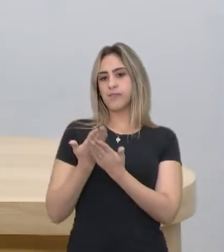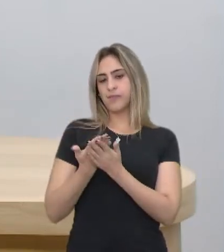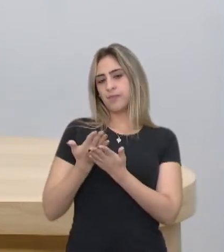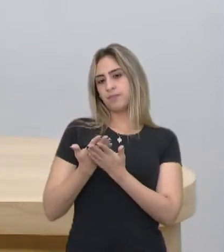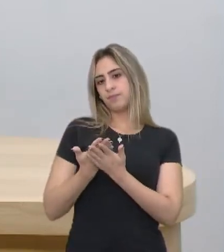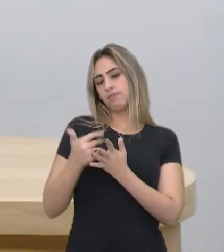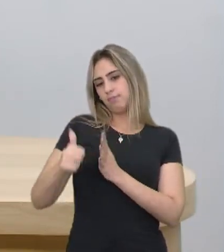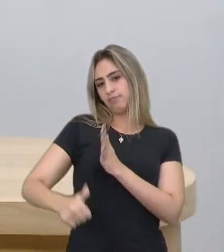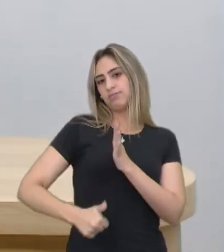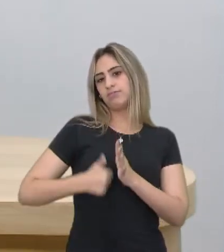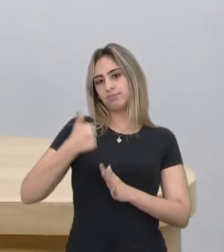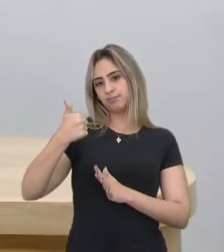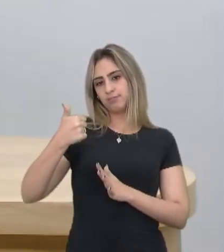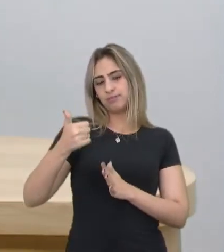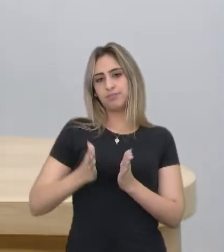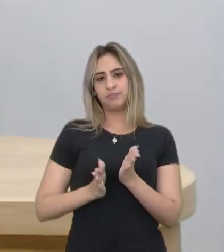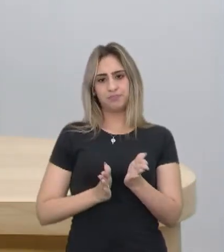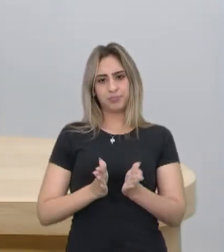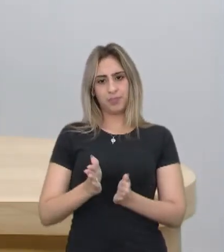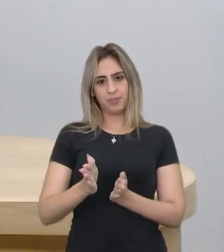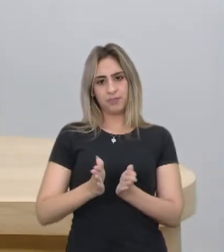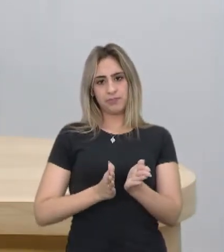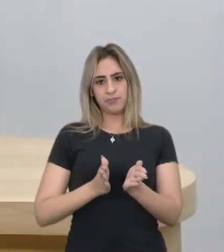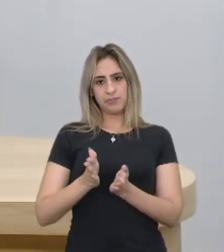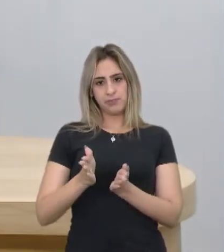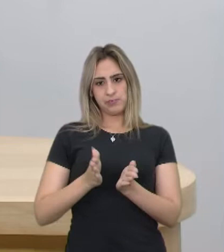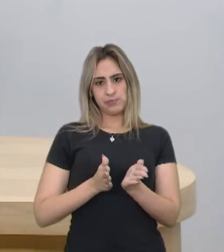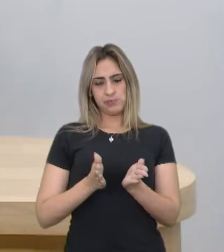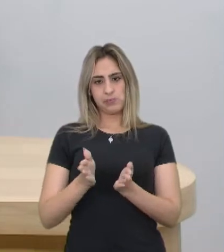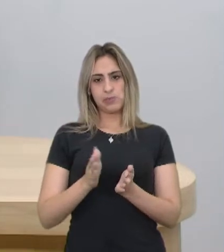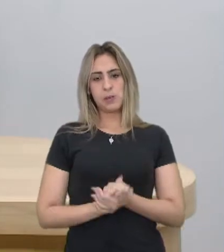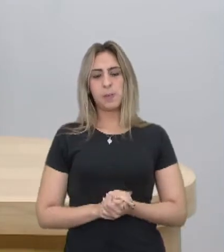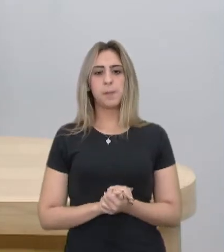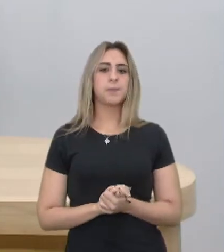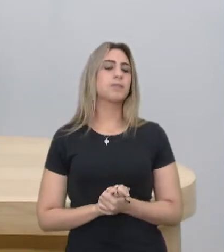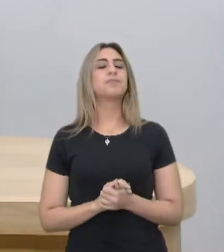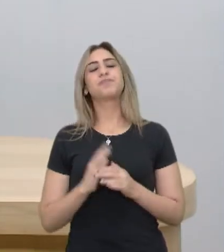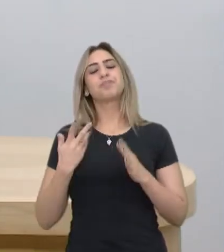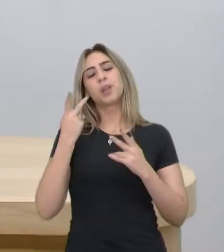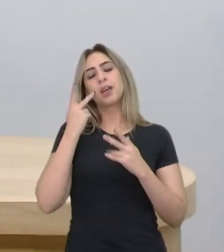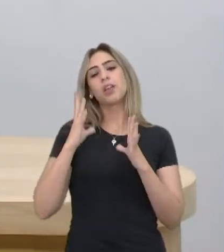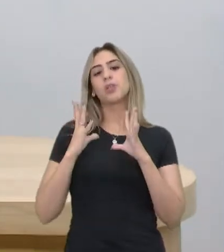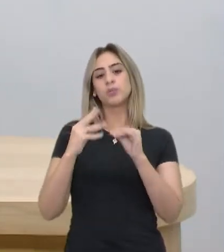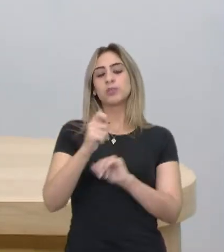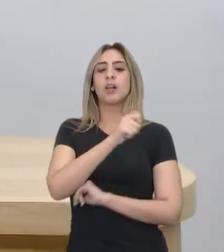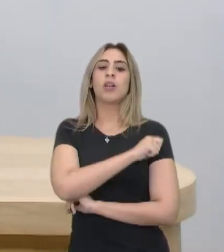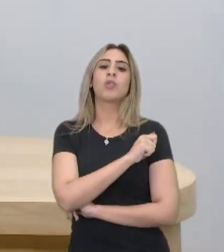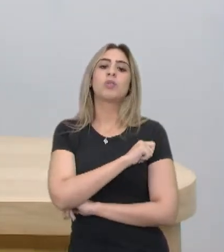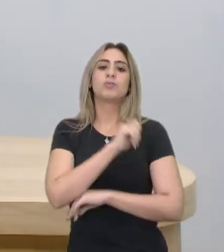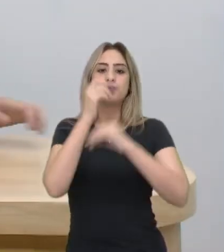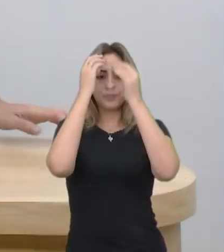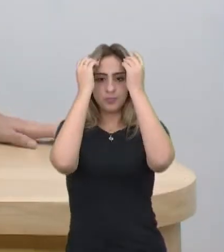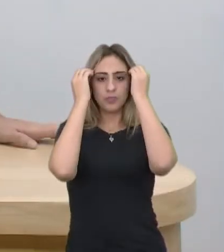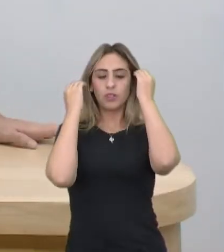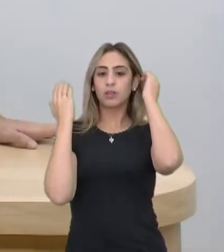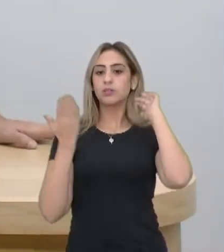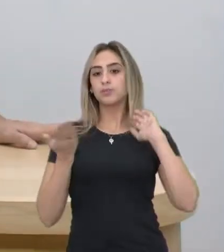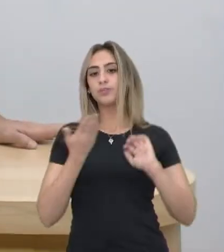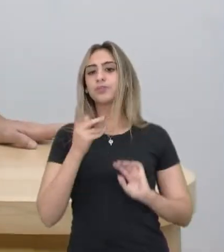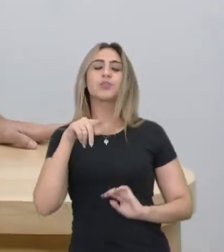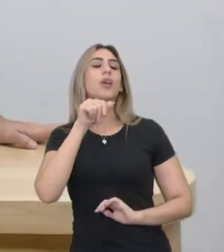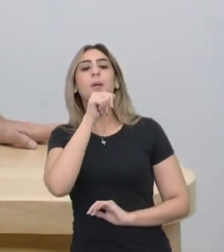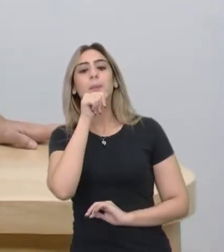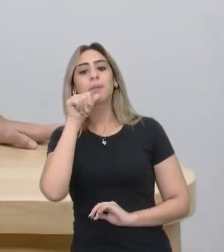a aula mais abrangente, né? Mais acessível a todos, né? Hoje a gente está com